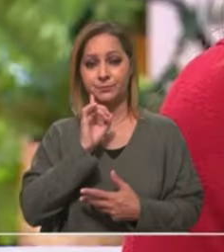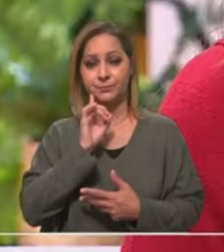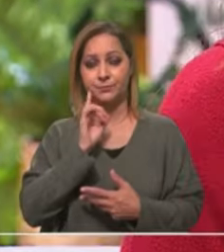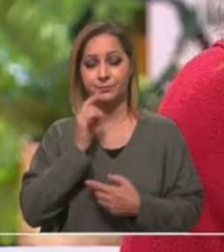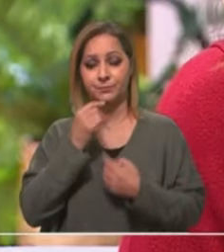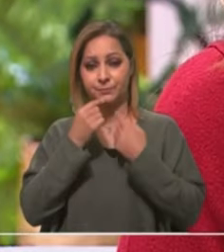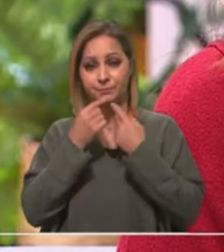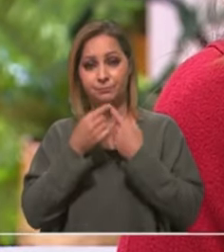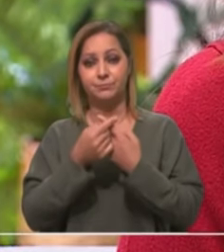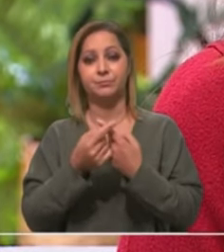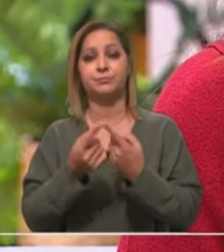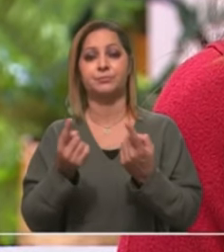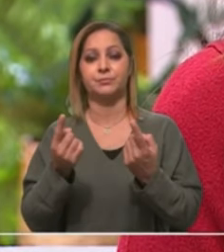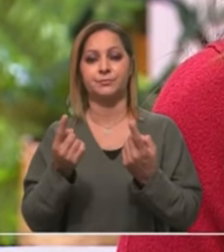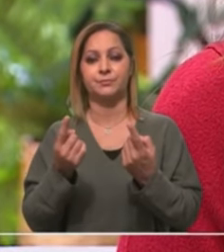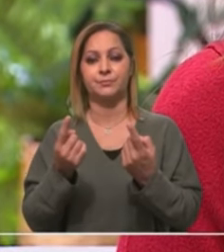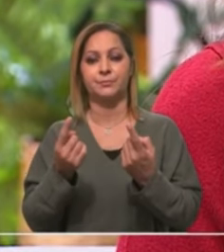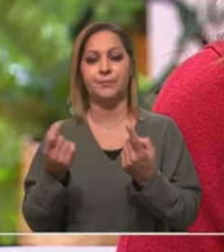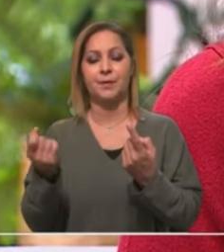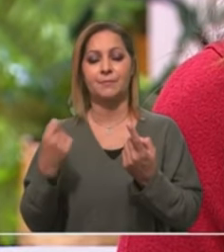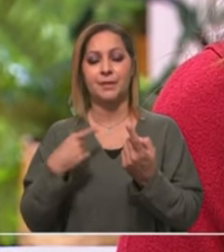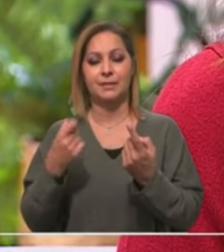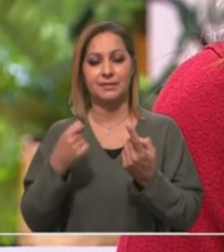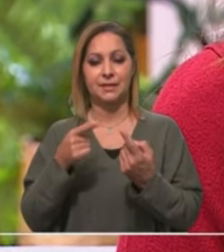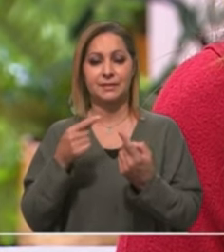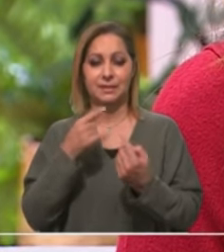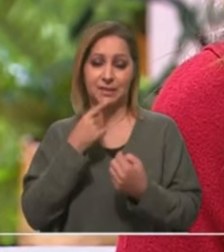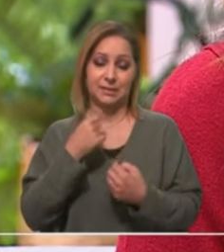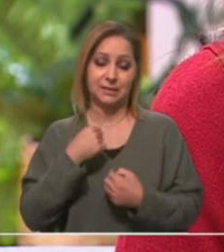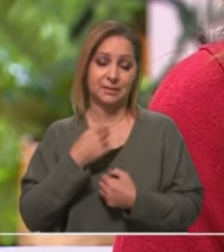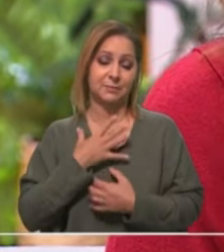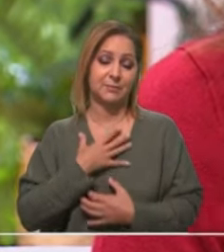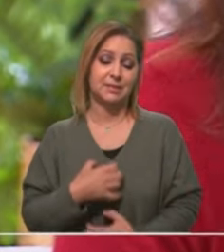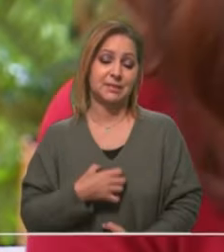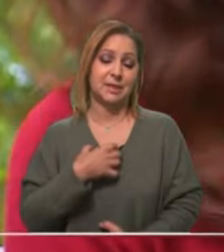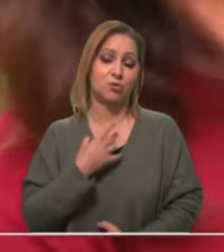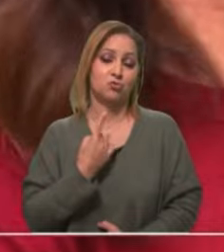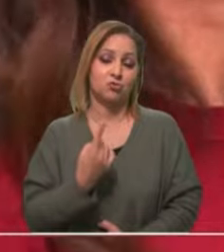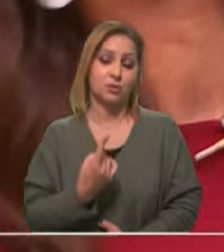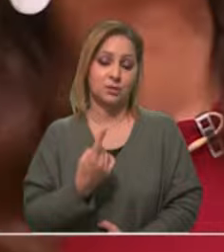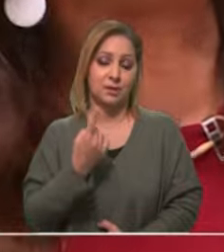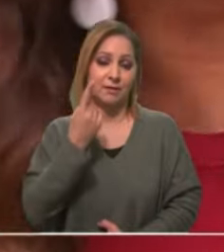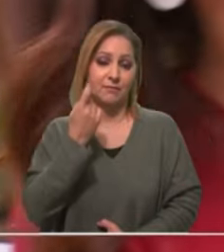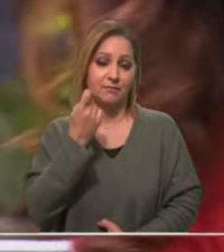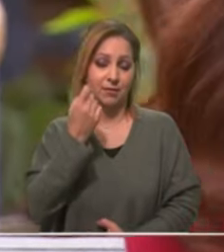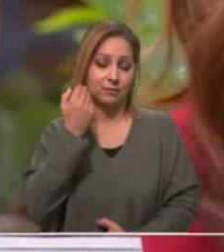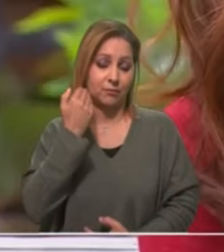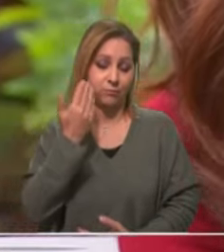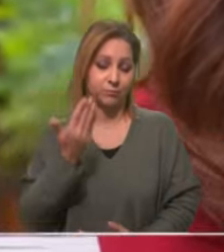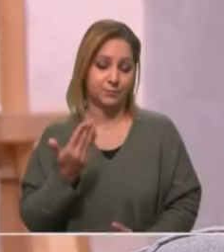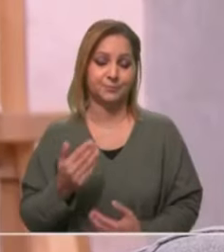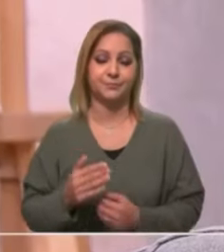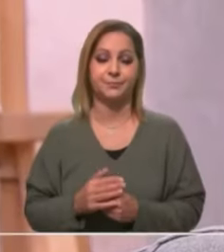partilham isso, não é? Nas que me enviam mensagens é muito isso que partilham. E partindo deste ponto de partida, ou seja,